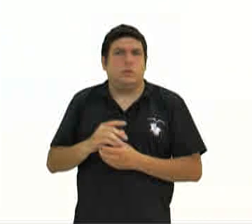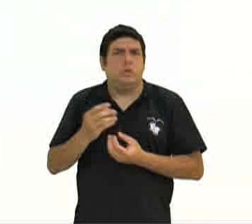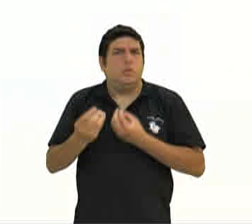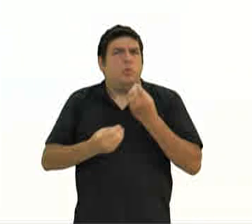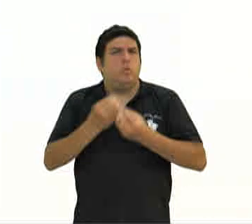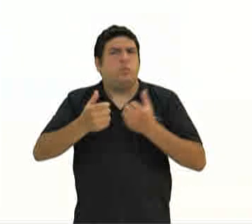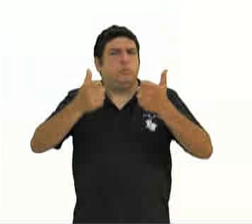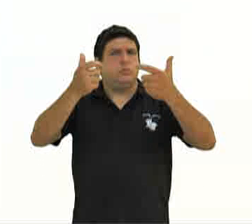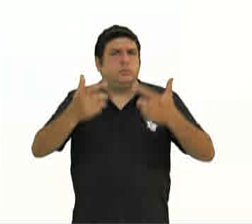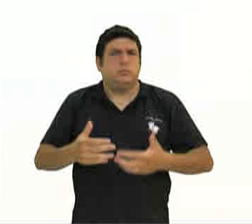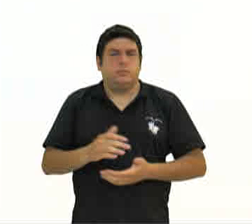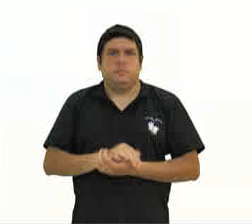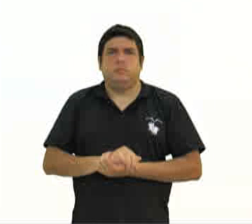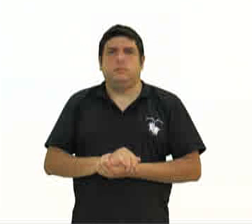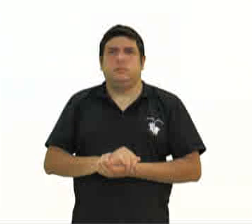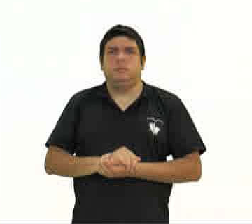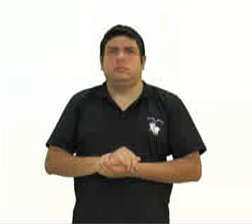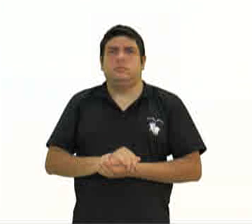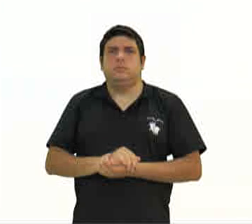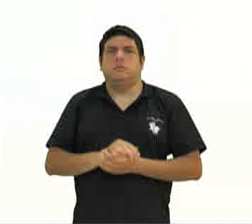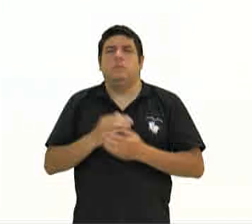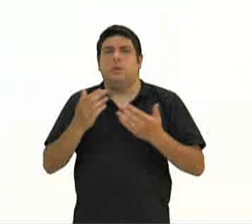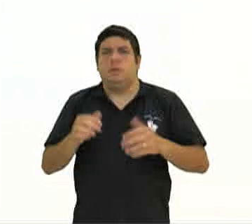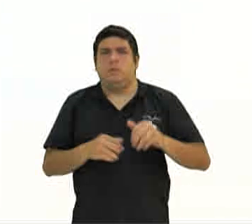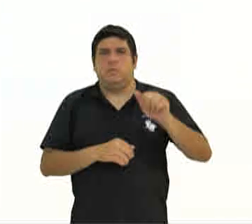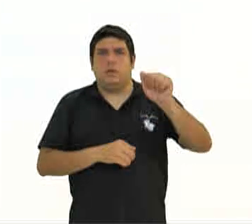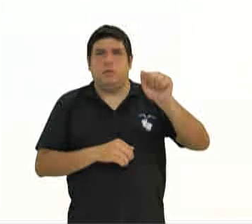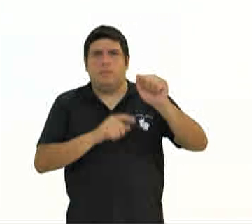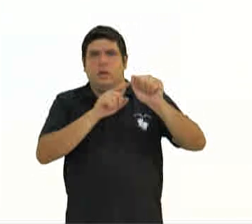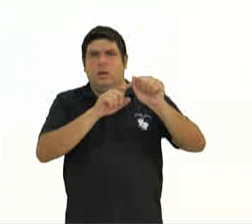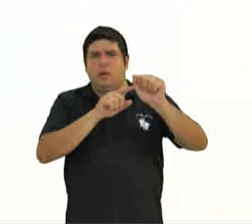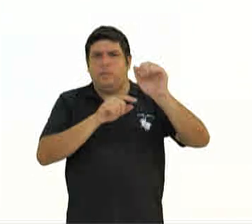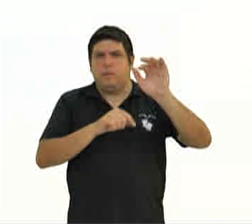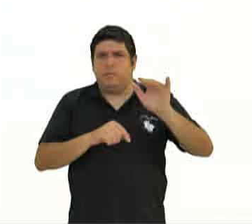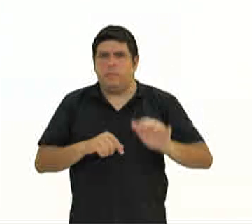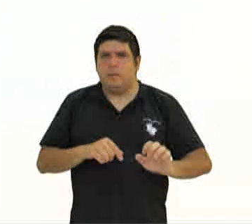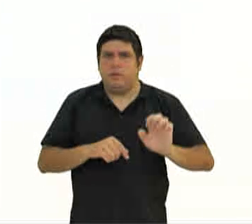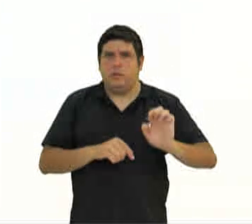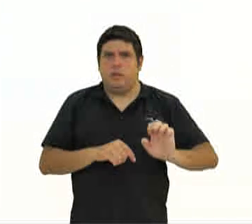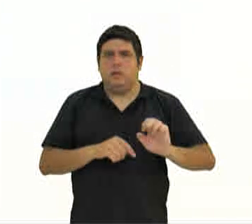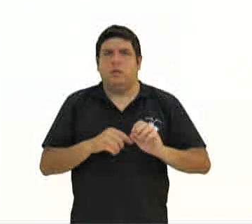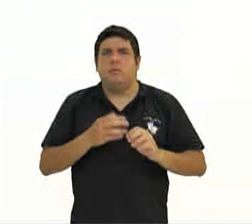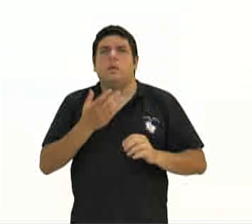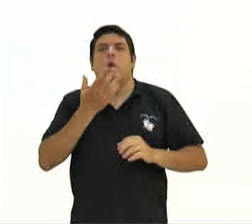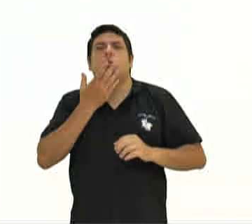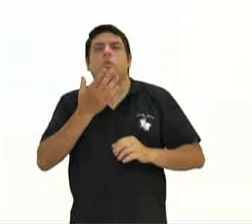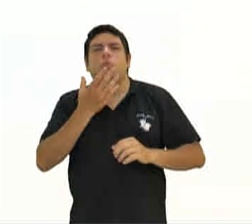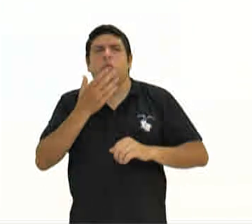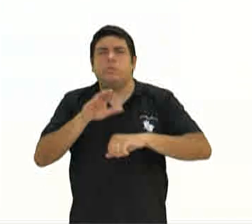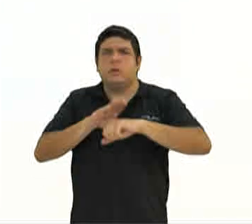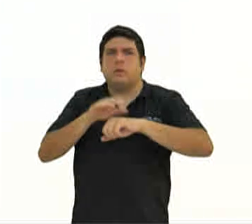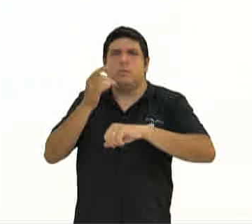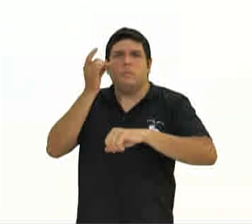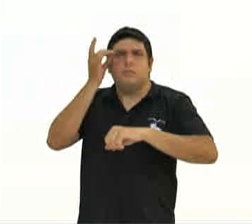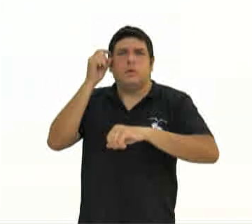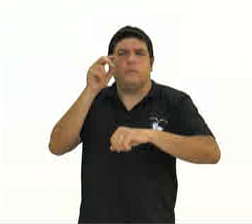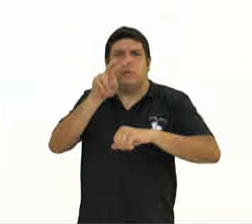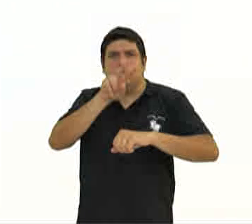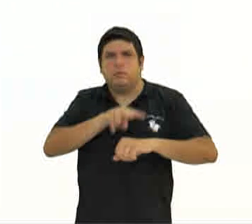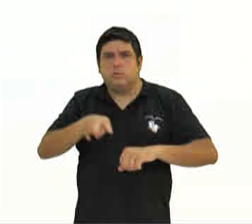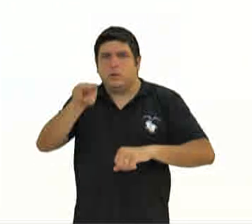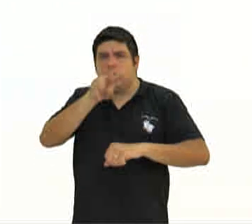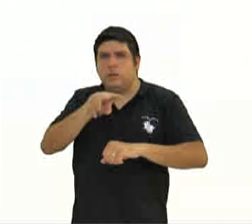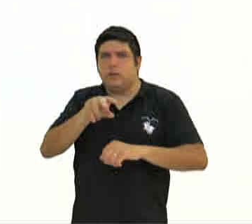está descrevendo? Aqui estão as alternativas da letra A até a letra E. Coloquei colorido para ajudar vocês a identificar melhor as